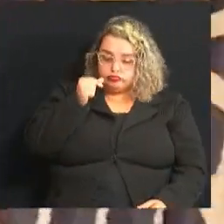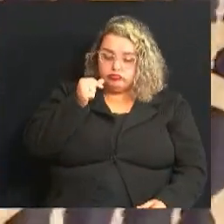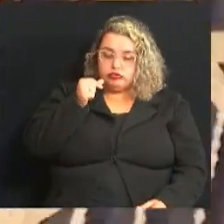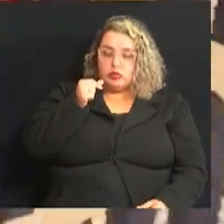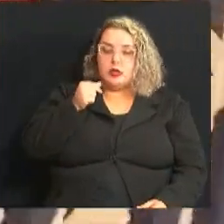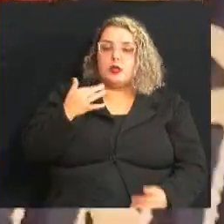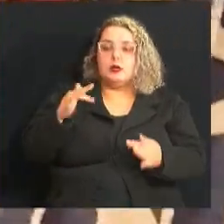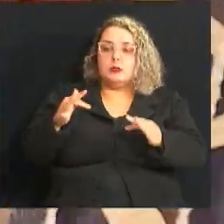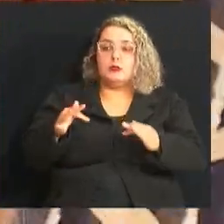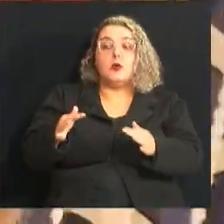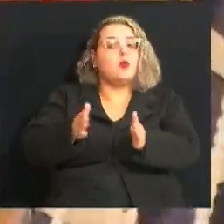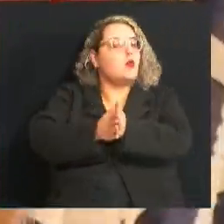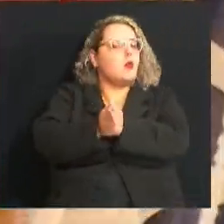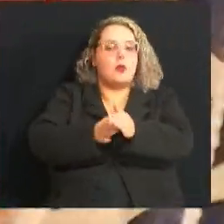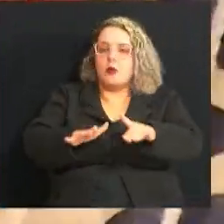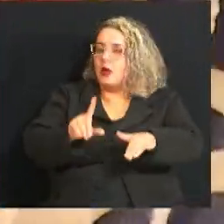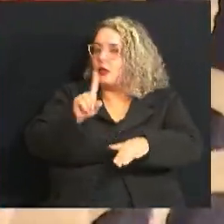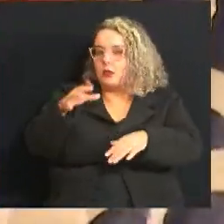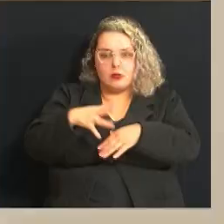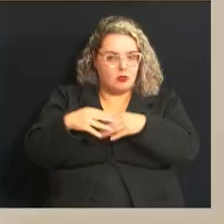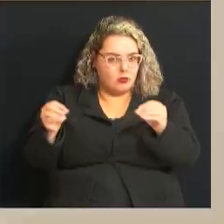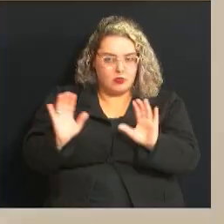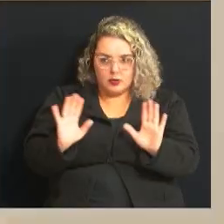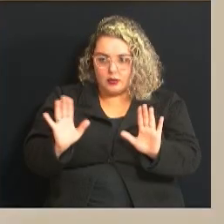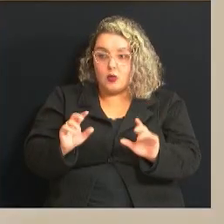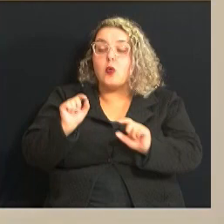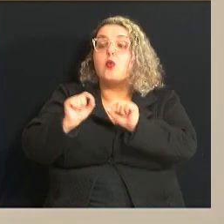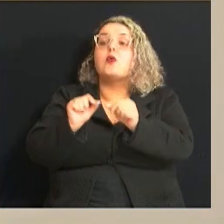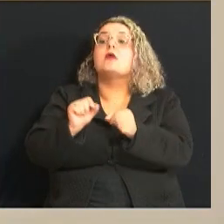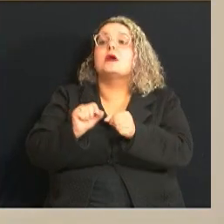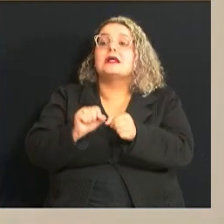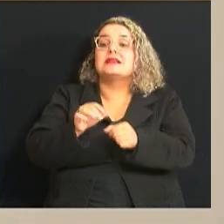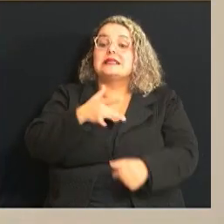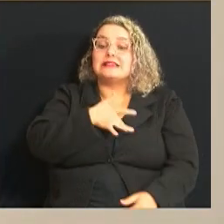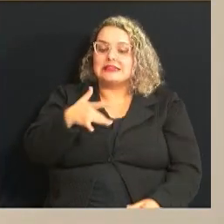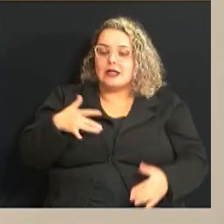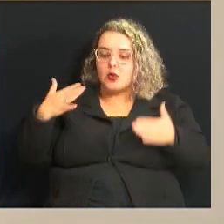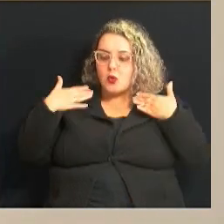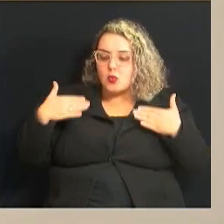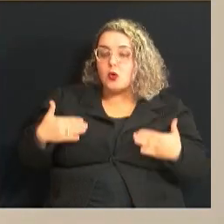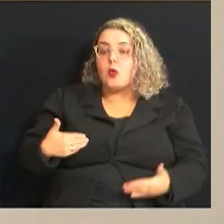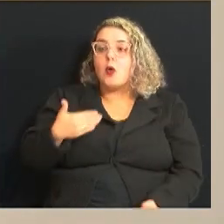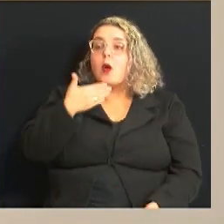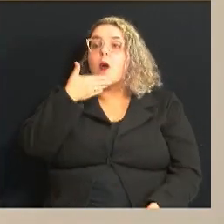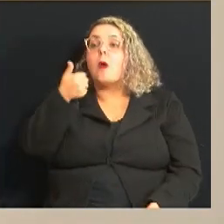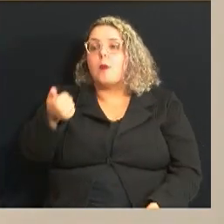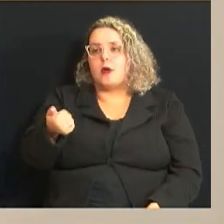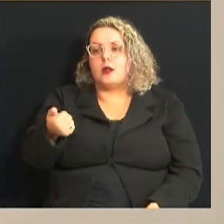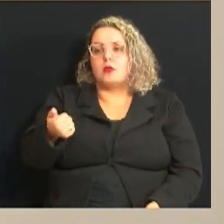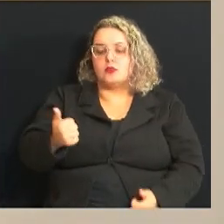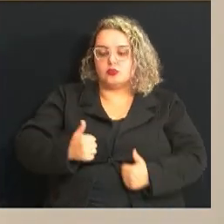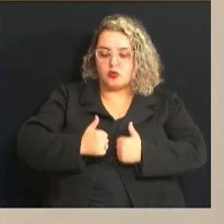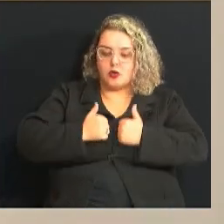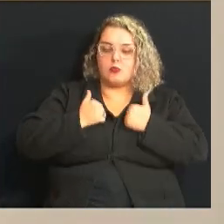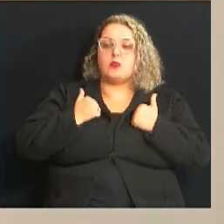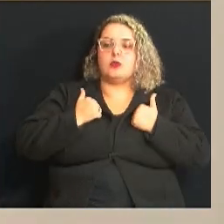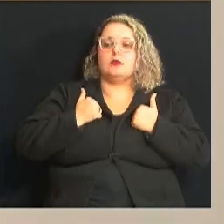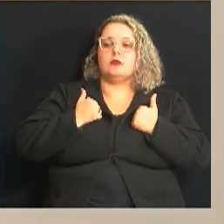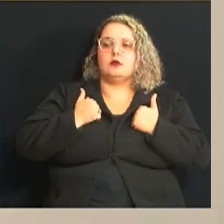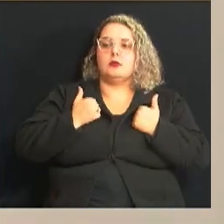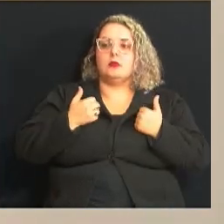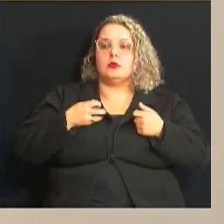não cura. O reiki, o que ele faz? Na questão de saúde física, ele melhora a resposta imunológica. Então, a gente aplica o reiki no